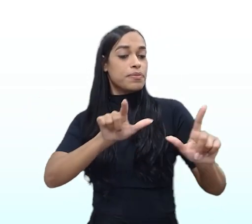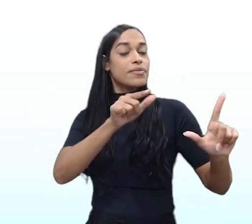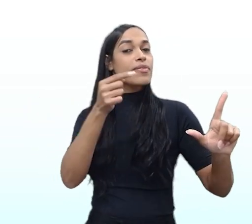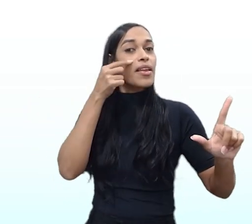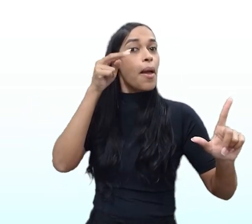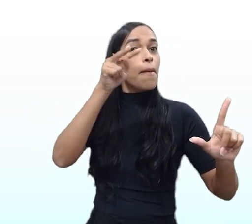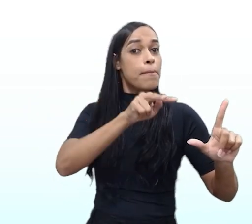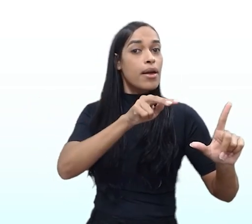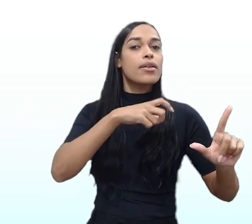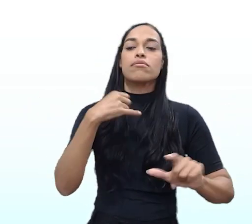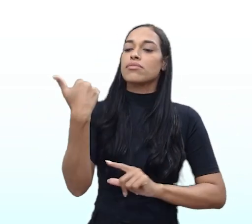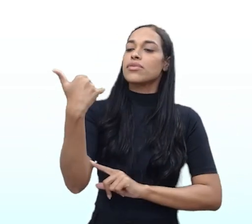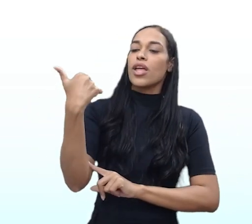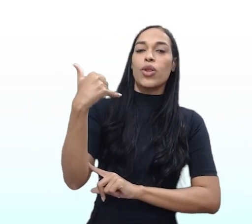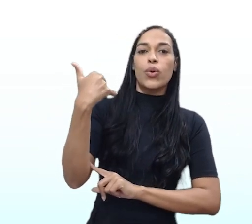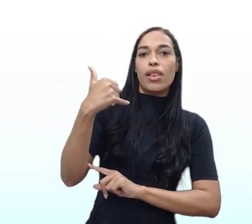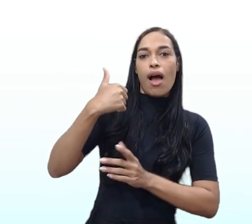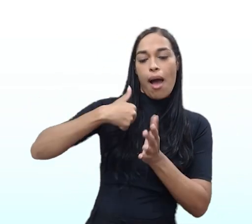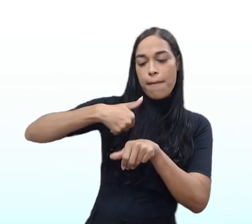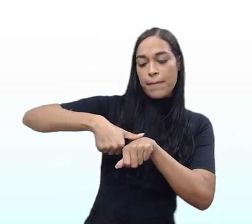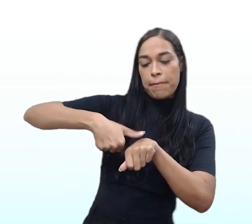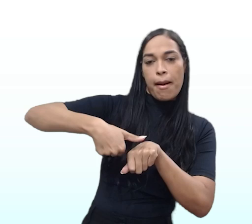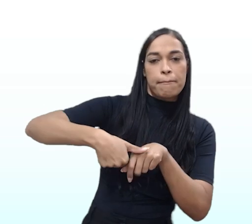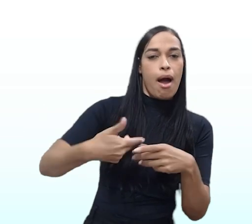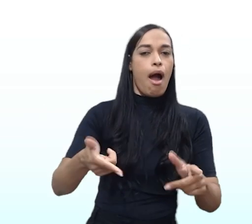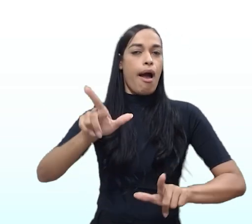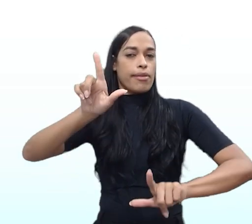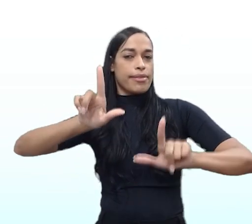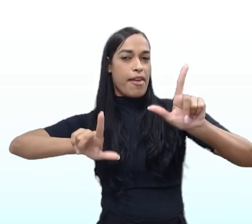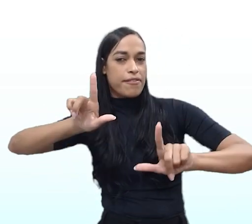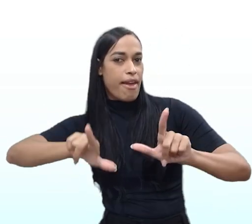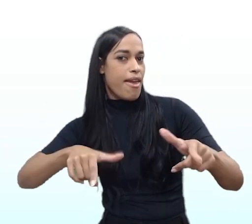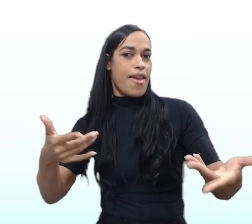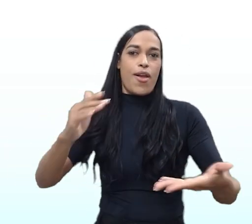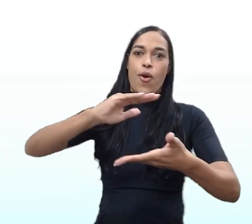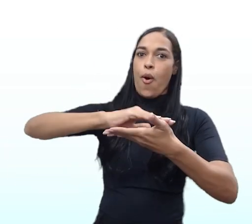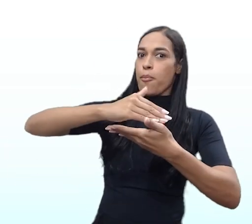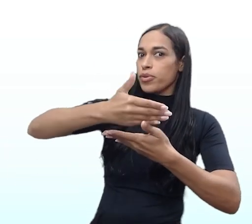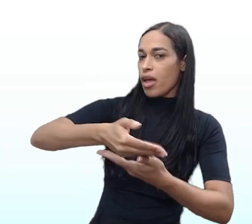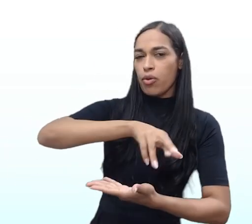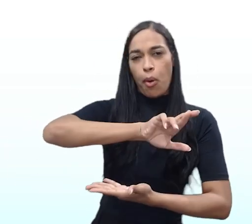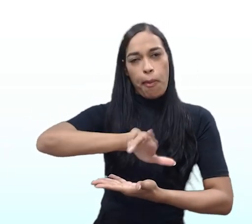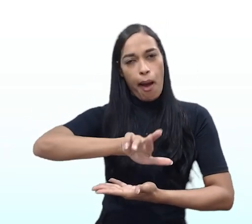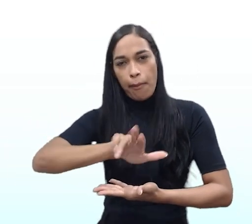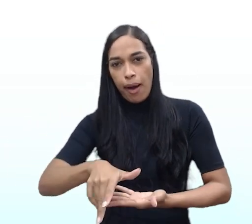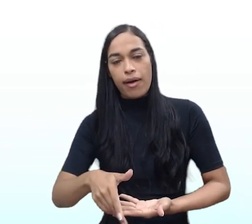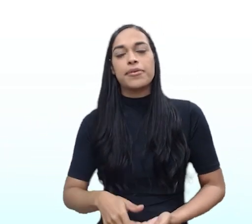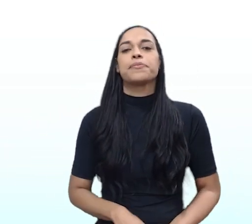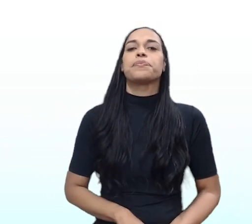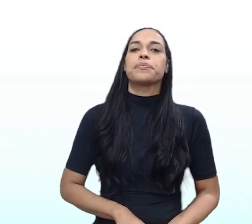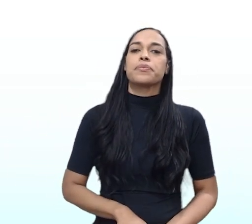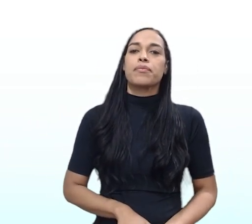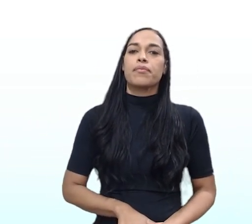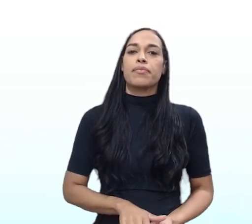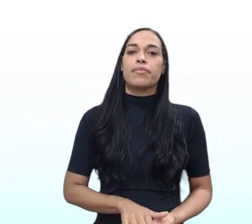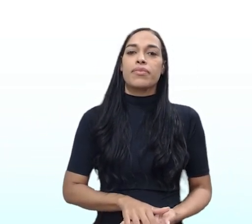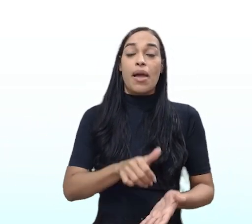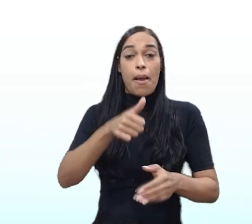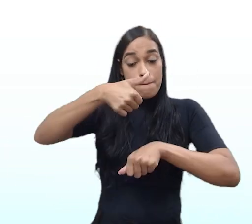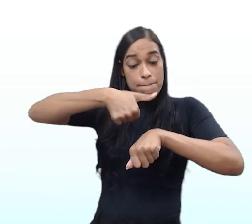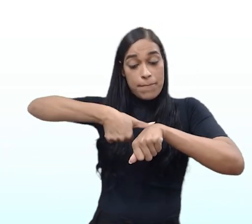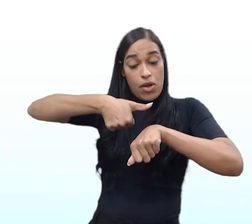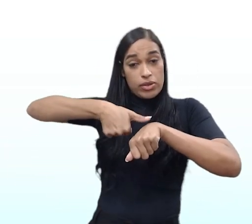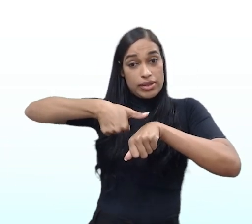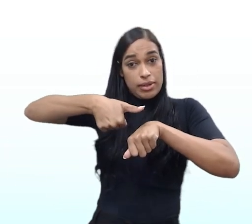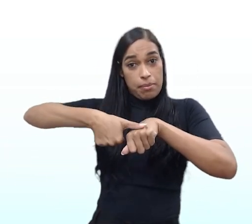teu celular, da tua TV, da tela do teu computador, enfim, é dado pela diagonal em